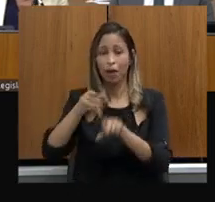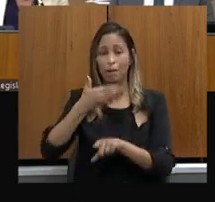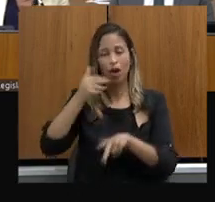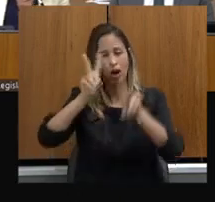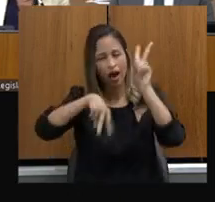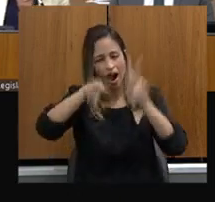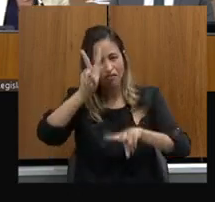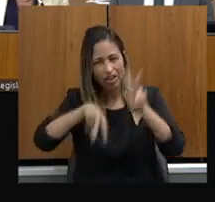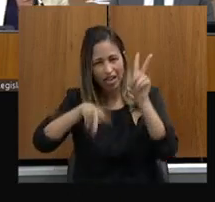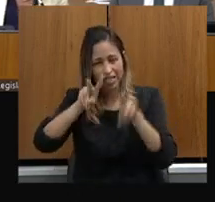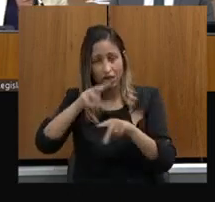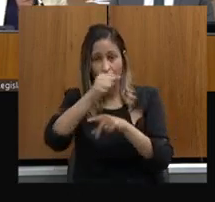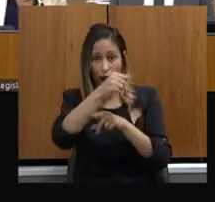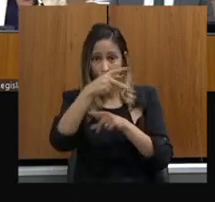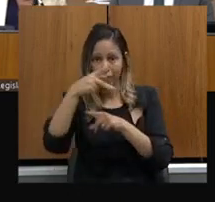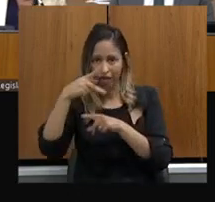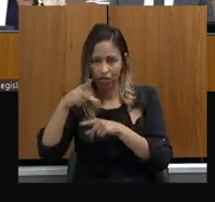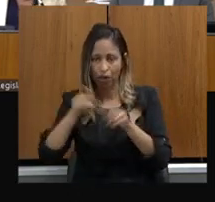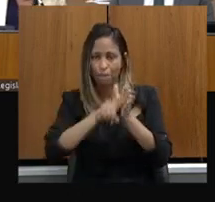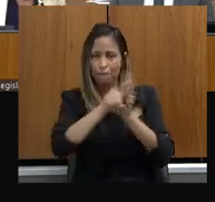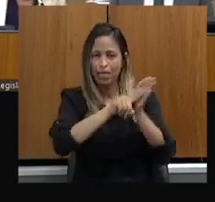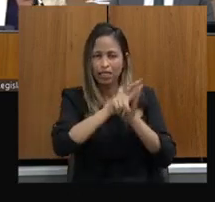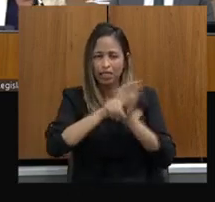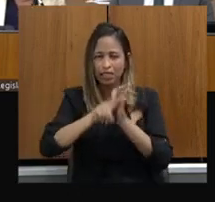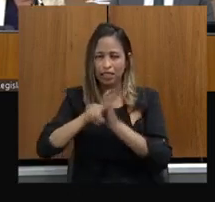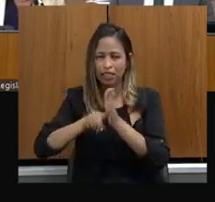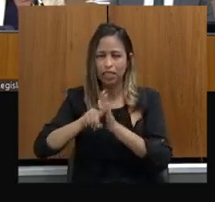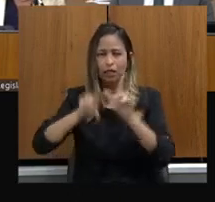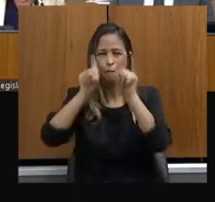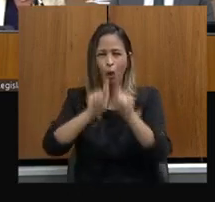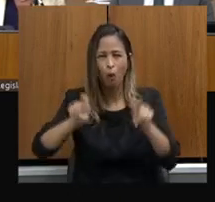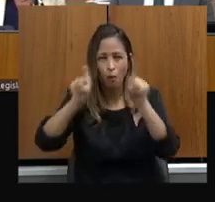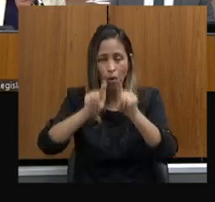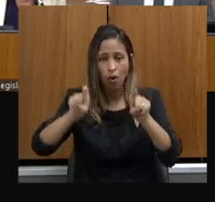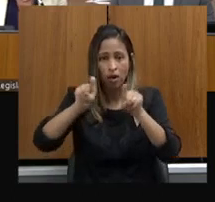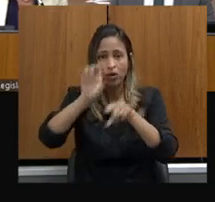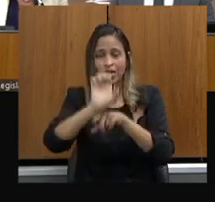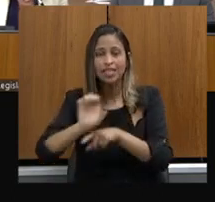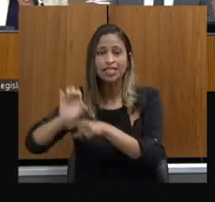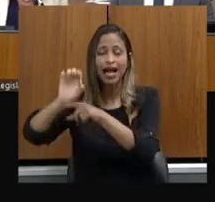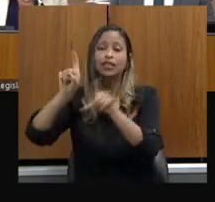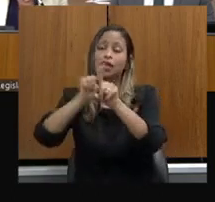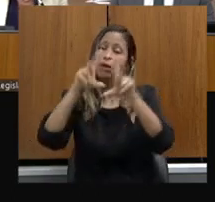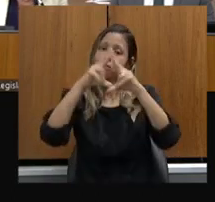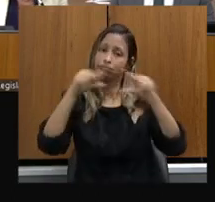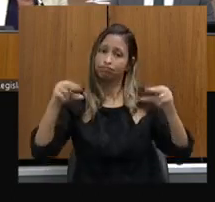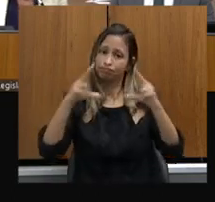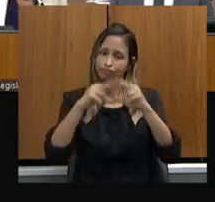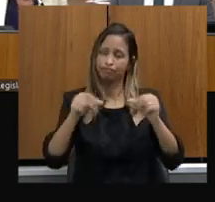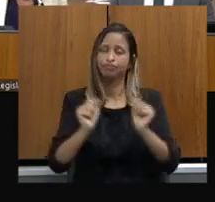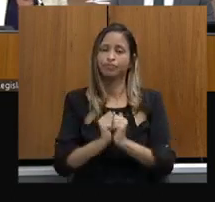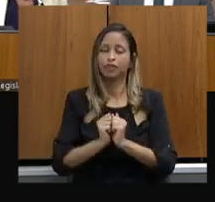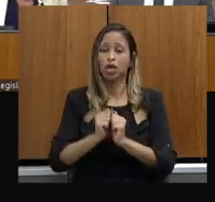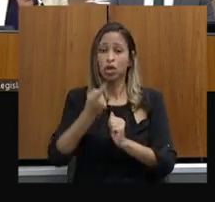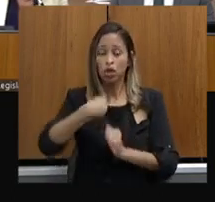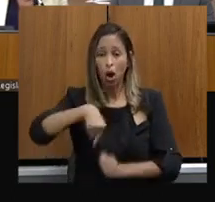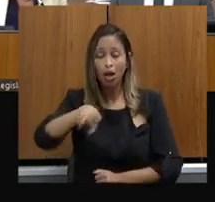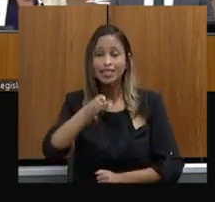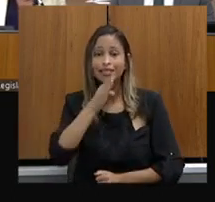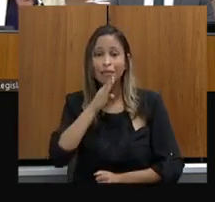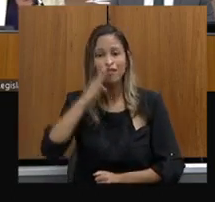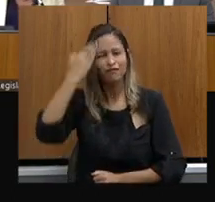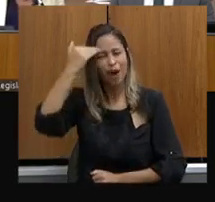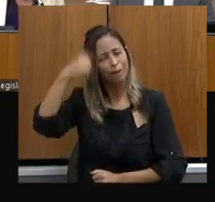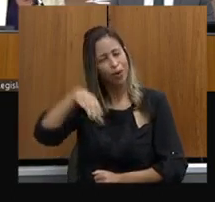avaliação entre os aplicativos da pesquisa do grupo de transformação digital dos Estados do Distrito Federal e fomos reconhecidos também